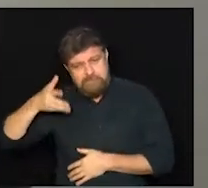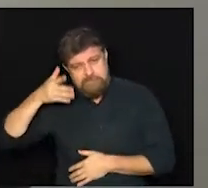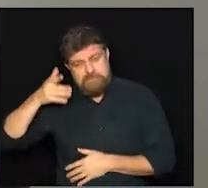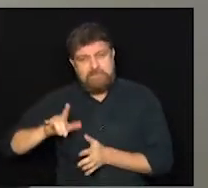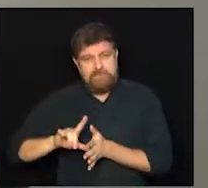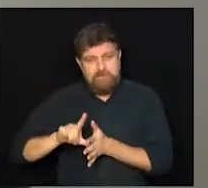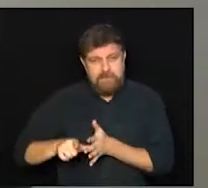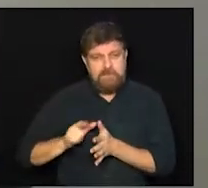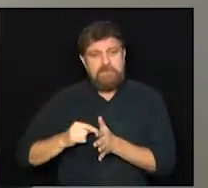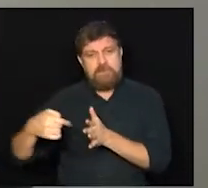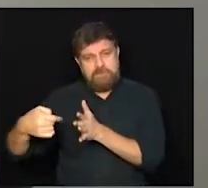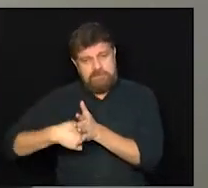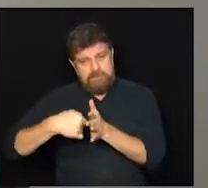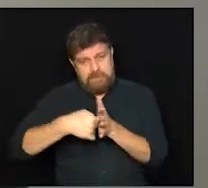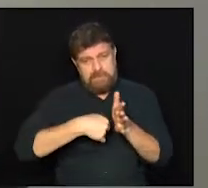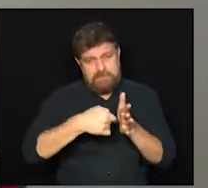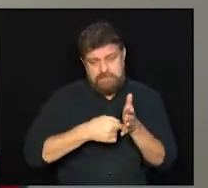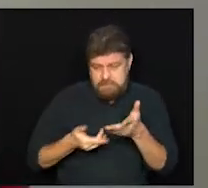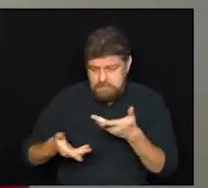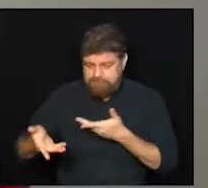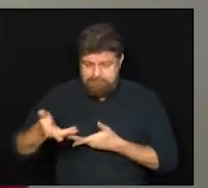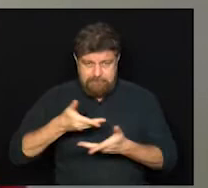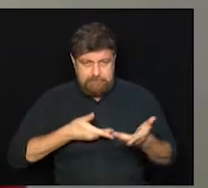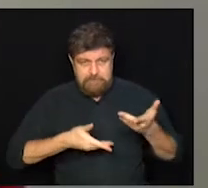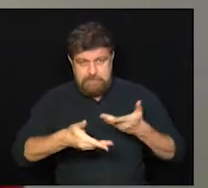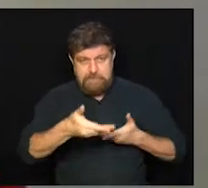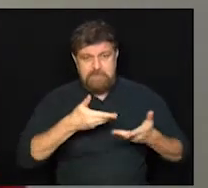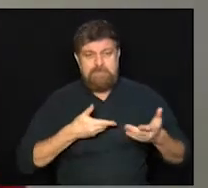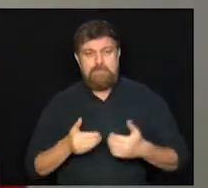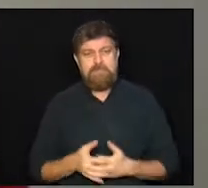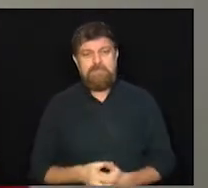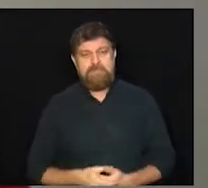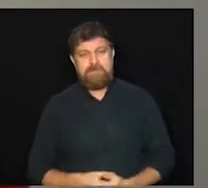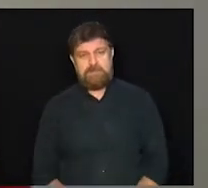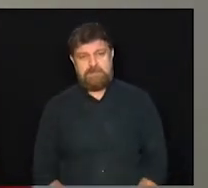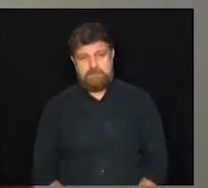para as perguntas, se for possível.